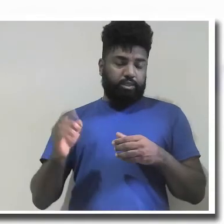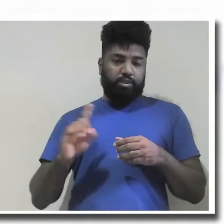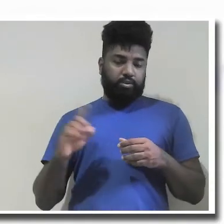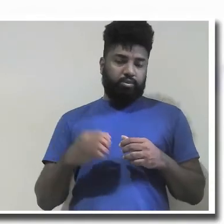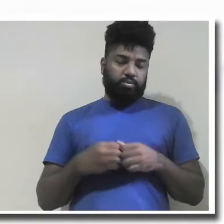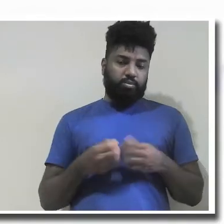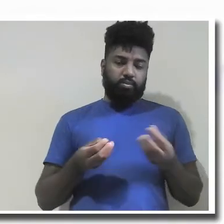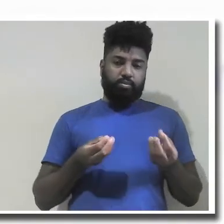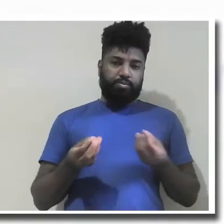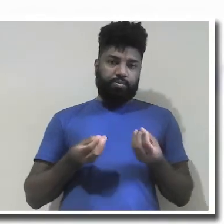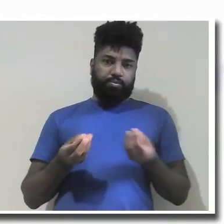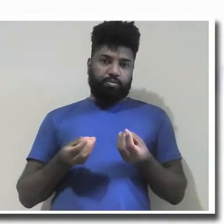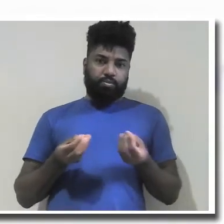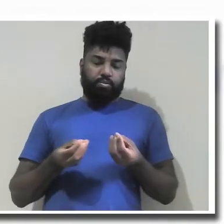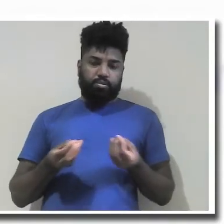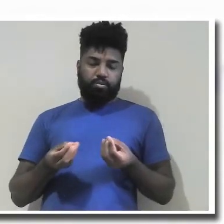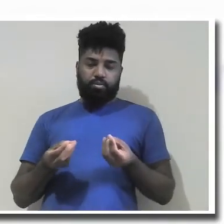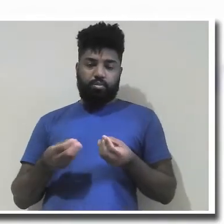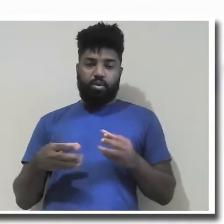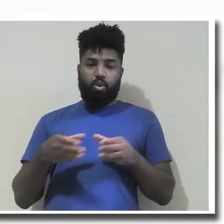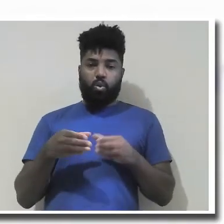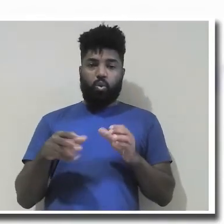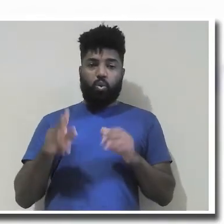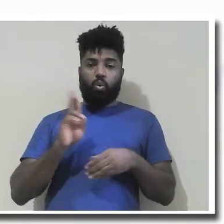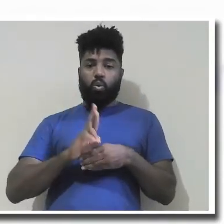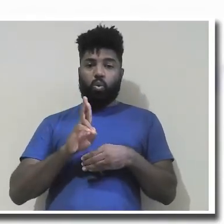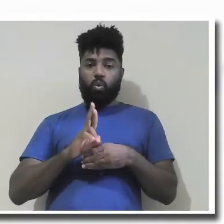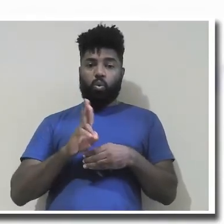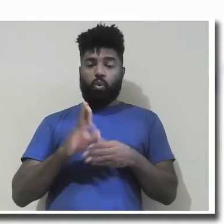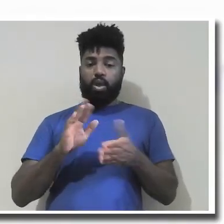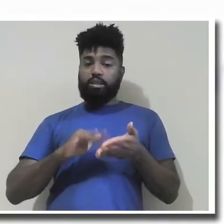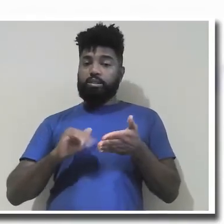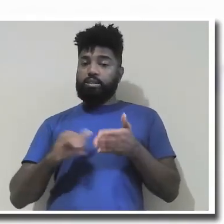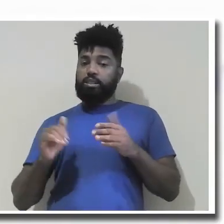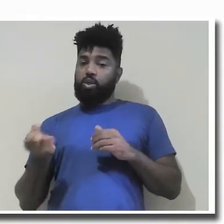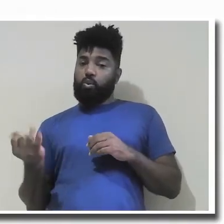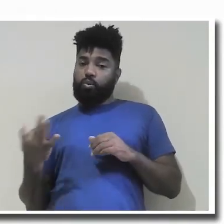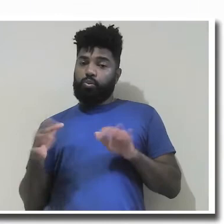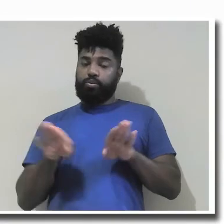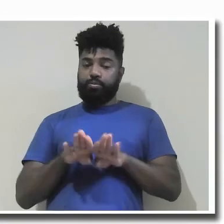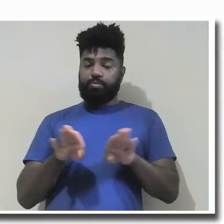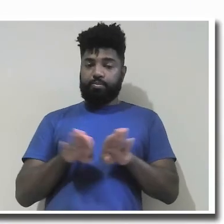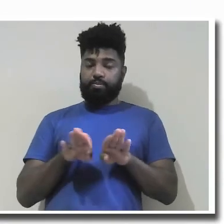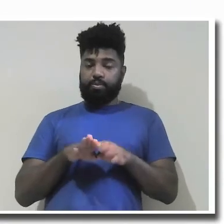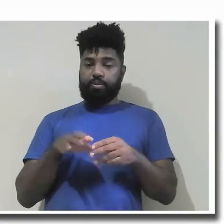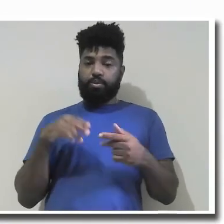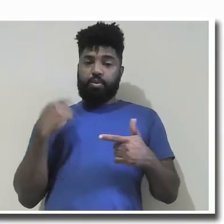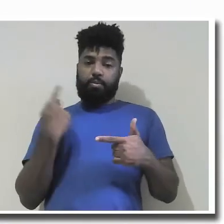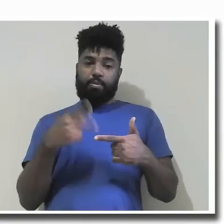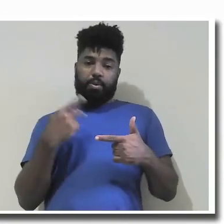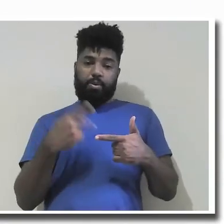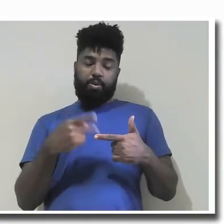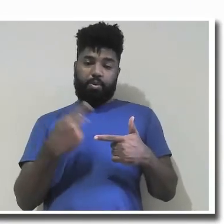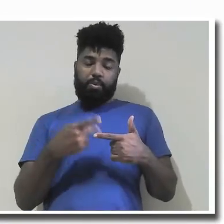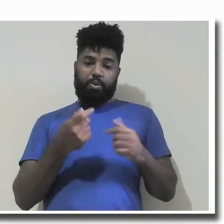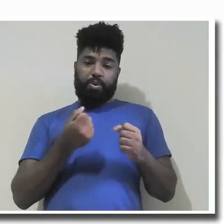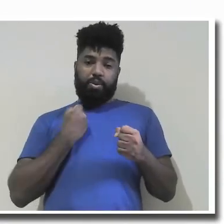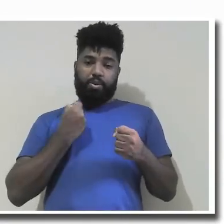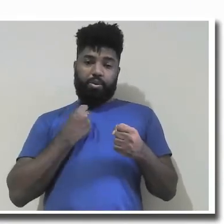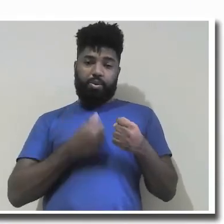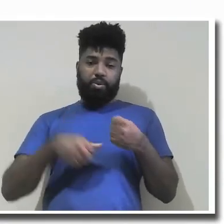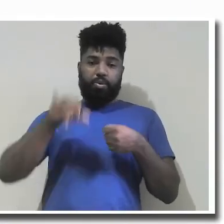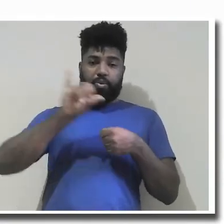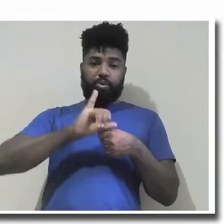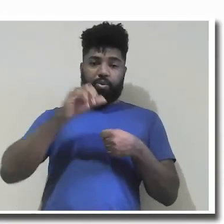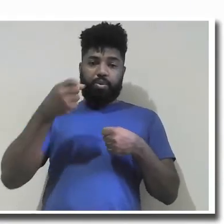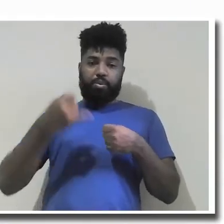aí funciona com qualquer real, com uma exceção. A segunda propriedade da exponenciação